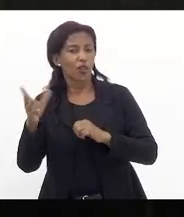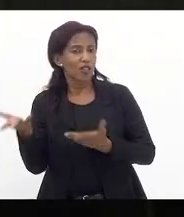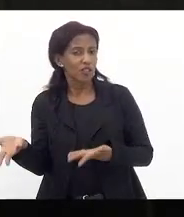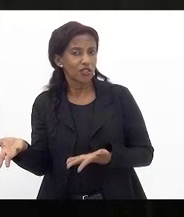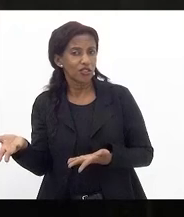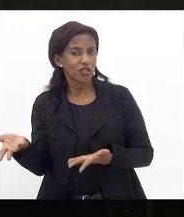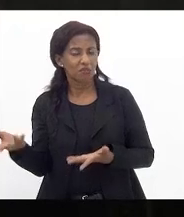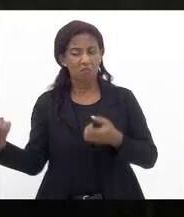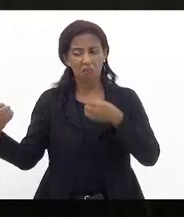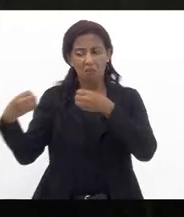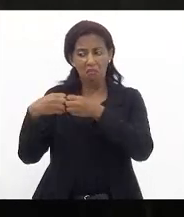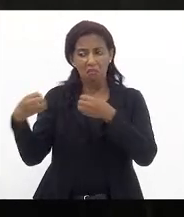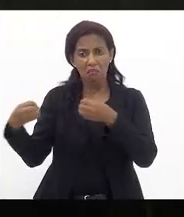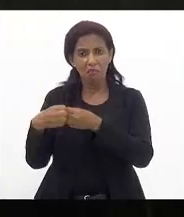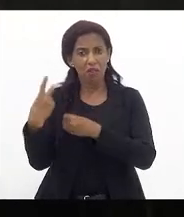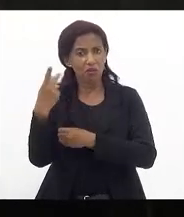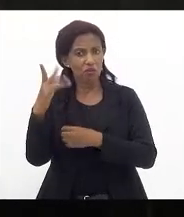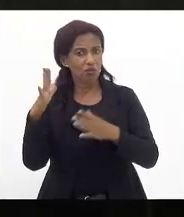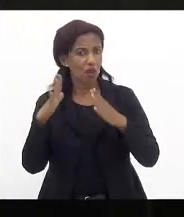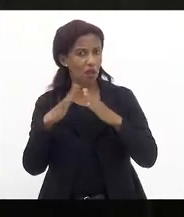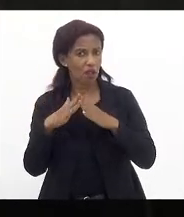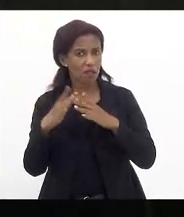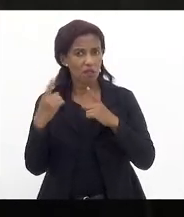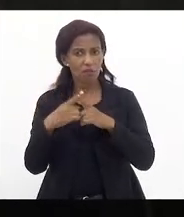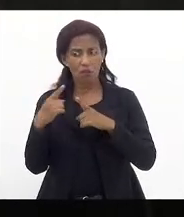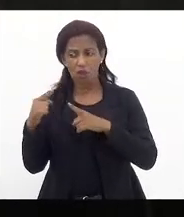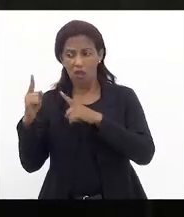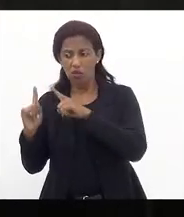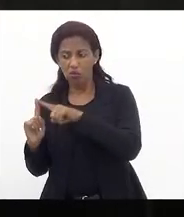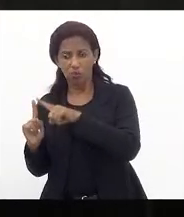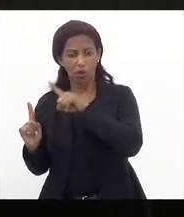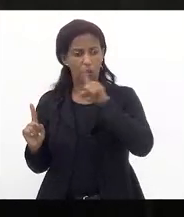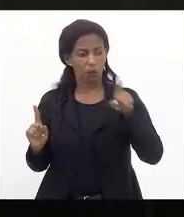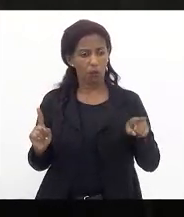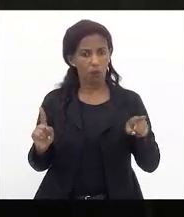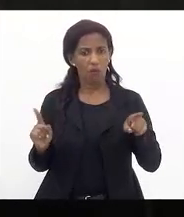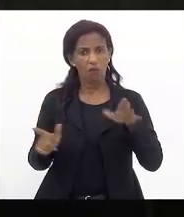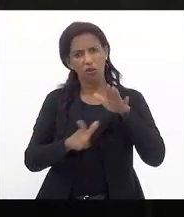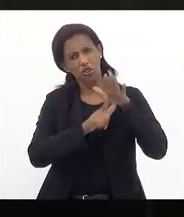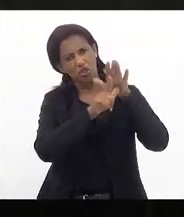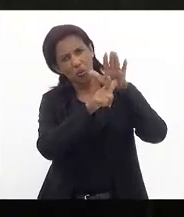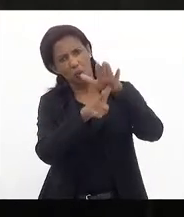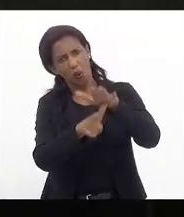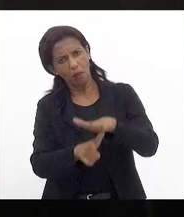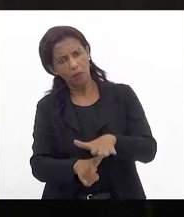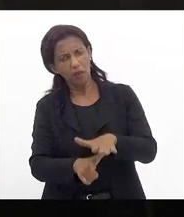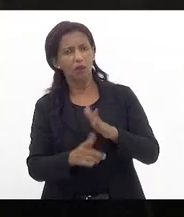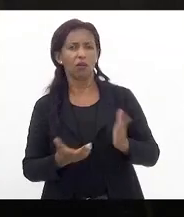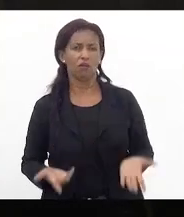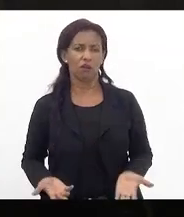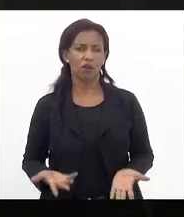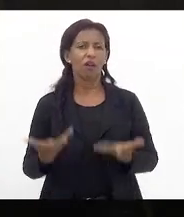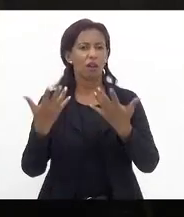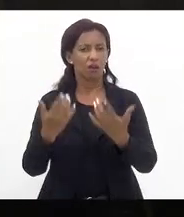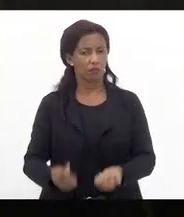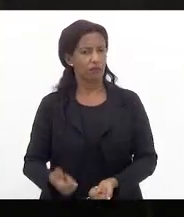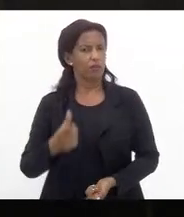Oeste. Por que esse deslocamento tem que ser feito por helicóptero? Então, vamos ter,